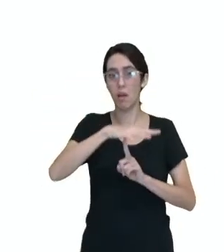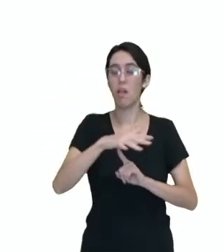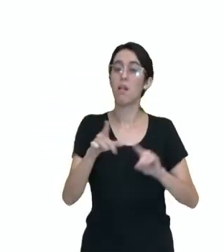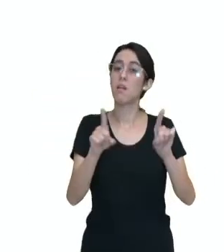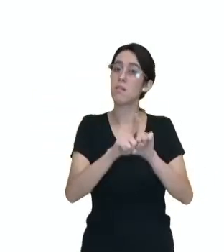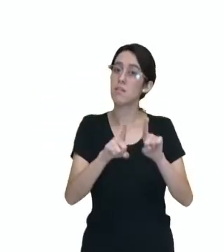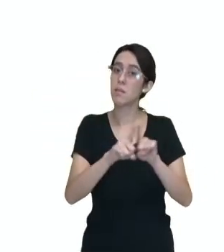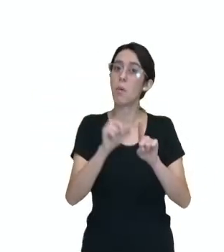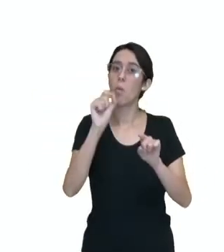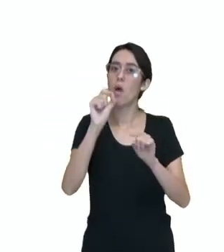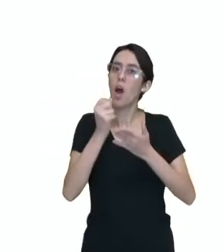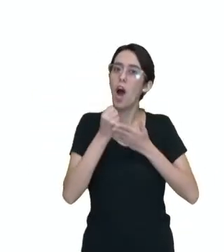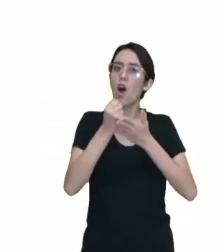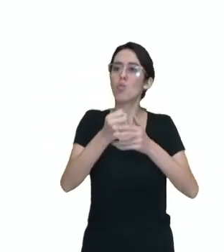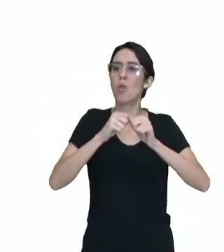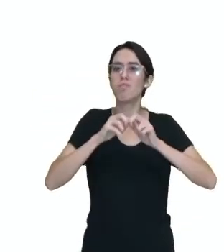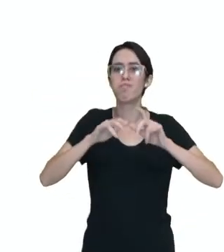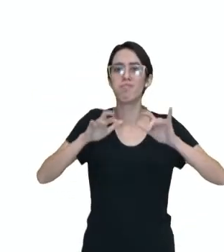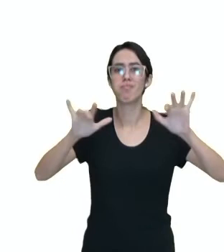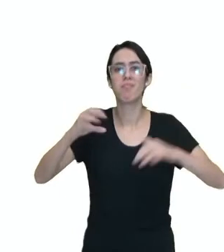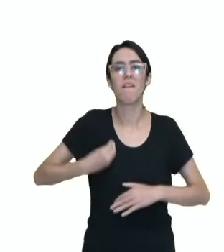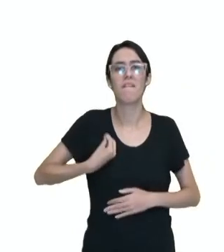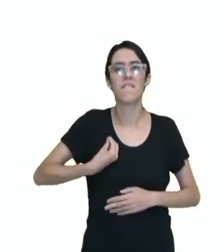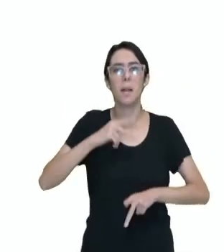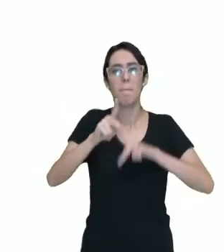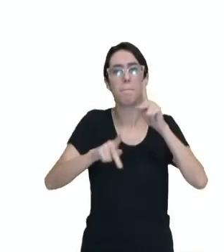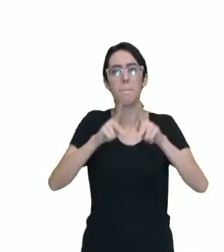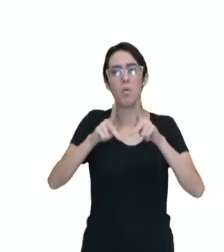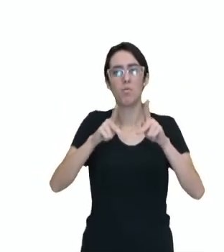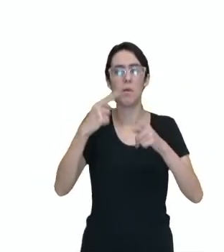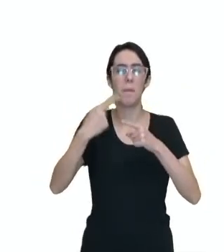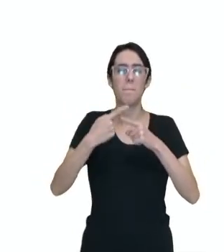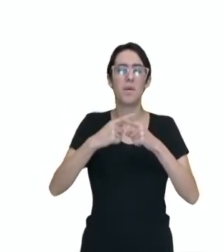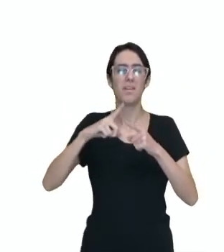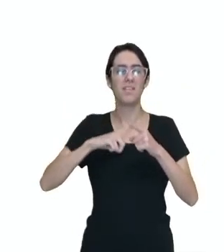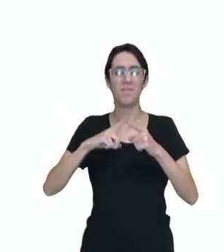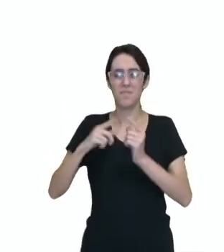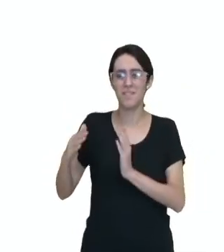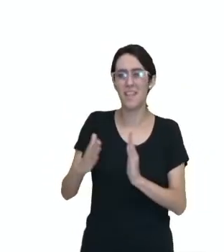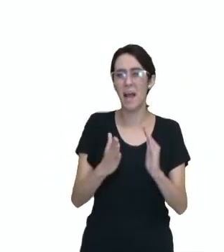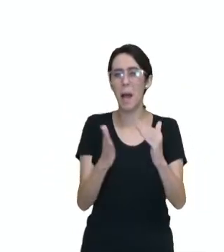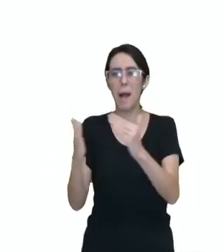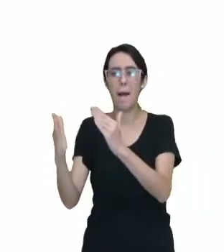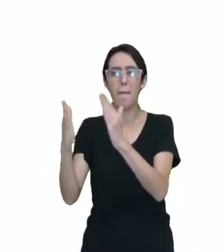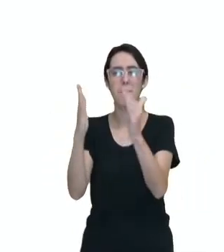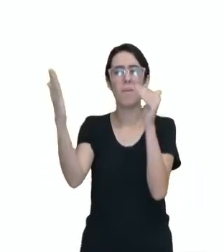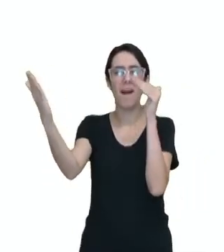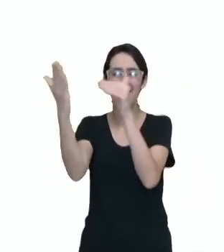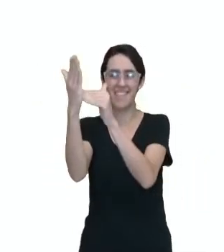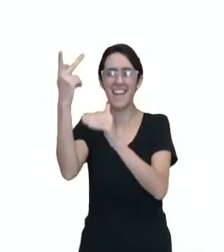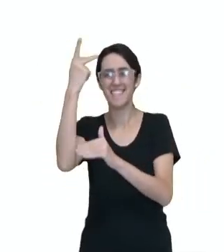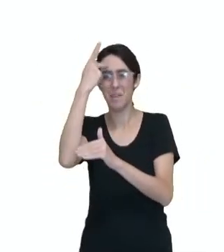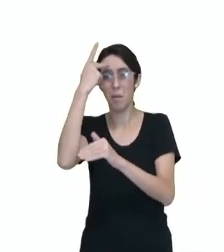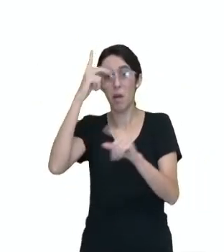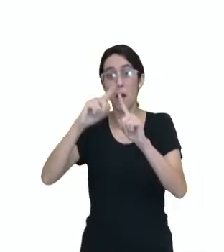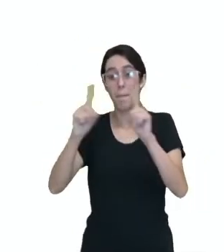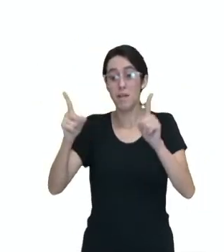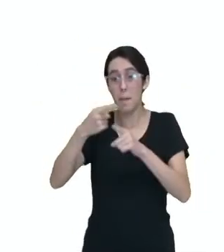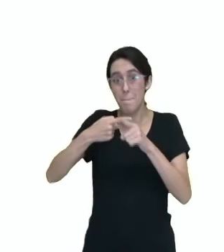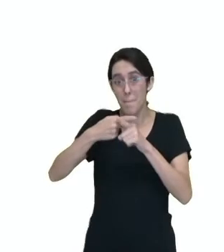com a colonização do estado do Paraná. No caminho percorrido pelos tropeiros, surgiram